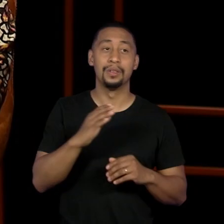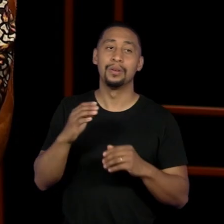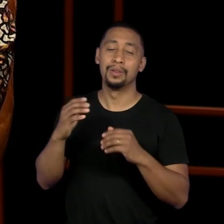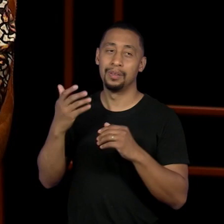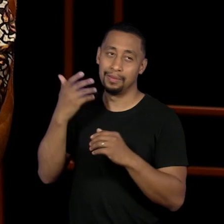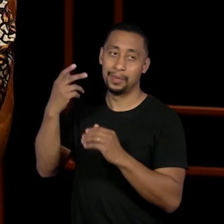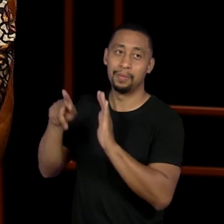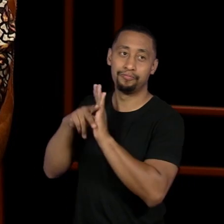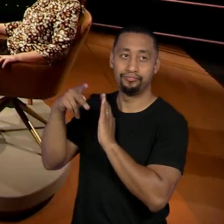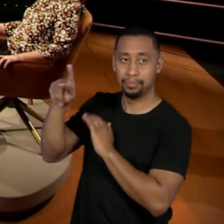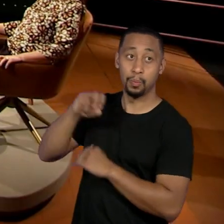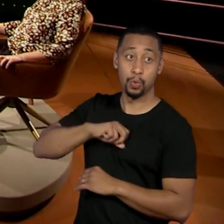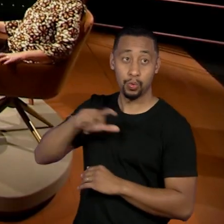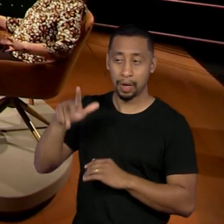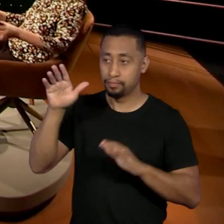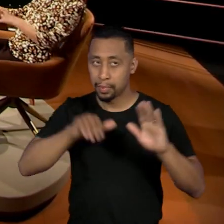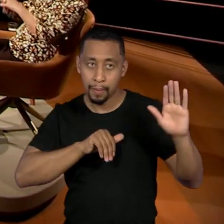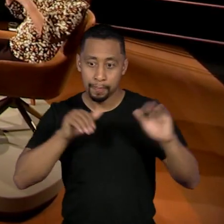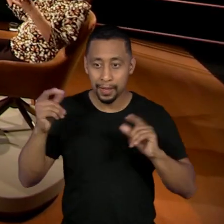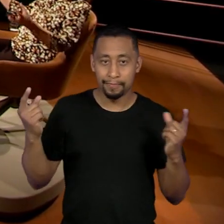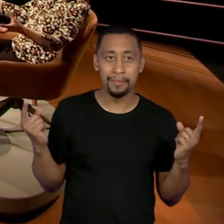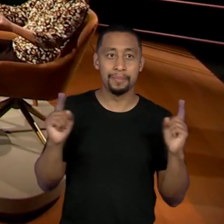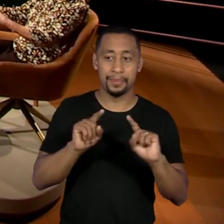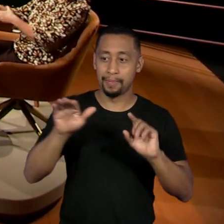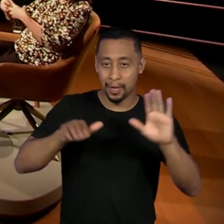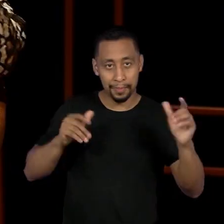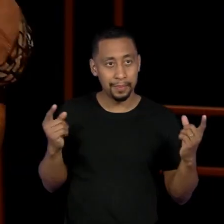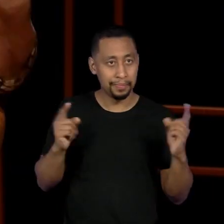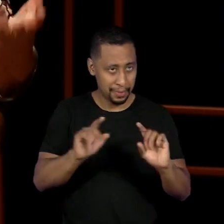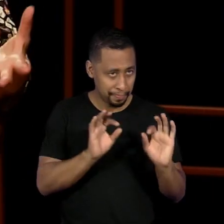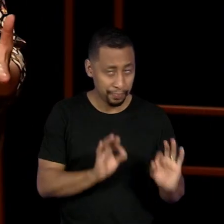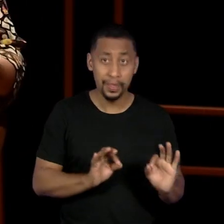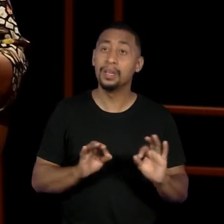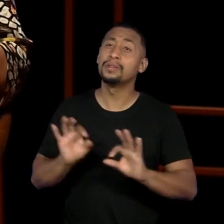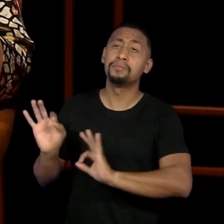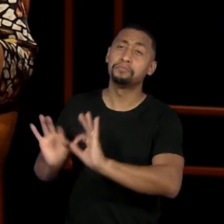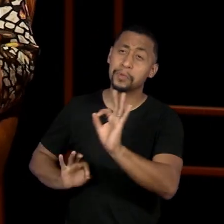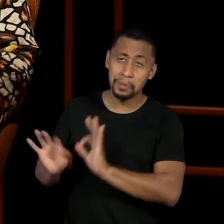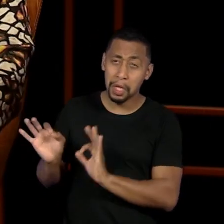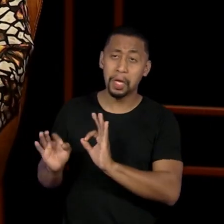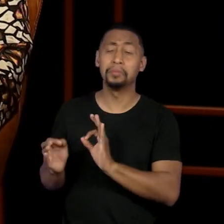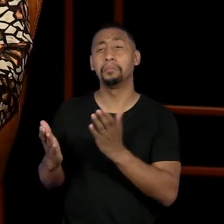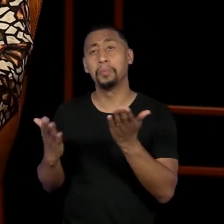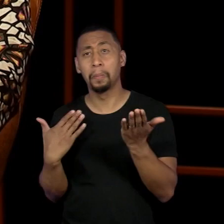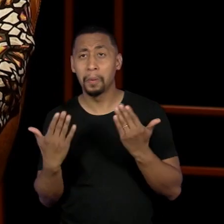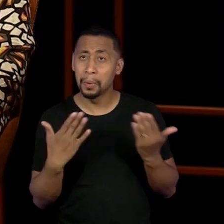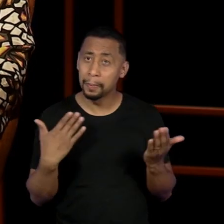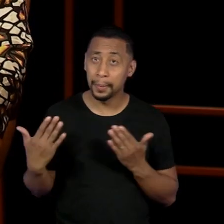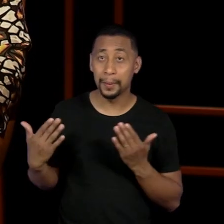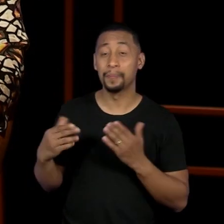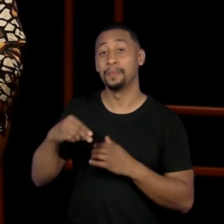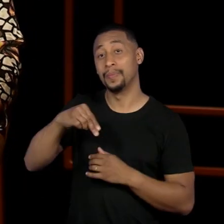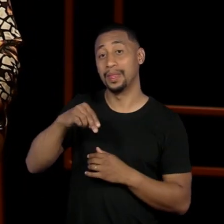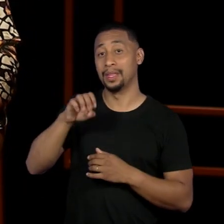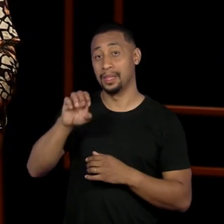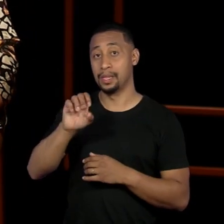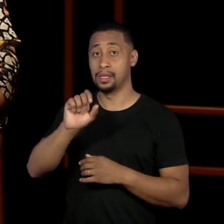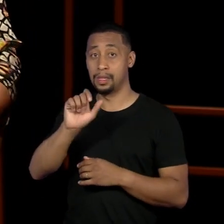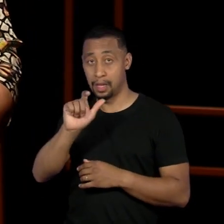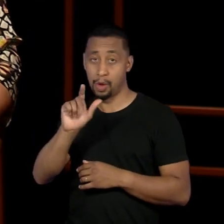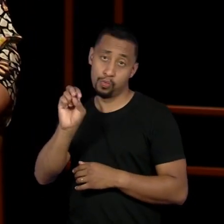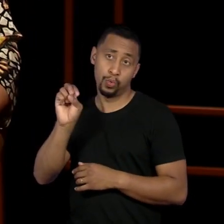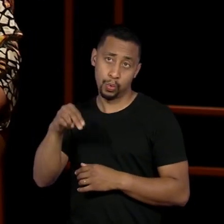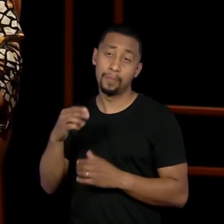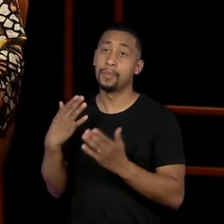portugueses Exato, em exato. cada programa. Nós juntámos e depois tinha a conversa, não é? Que aí o Nelson entrevistava mais os